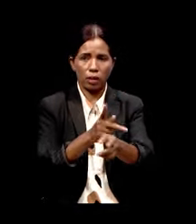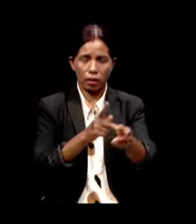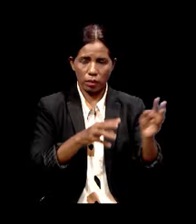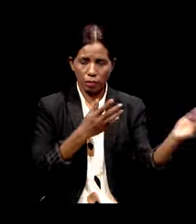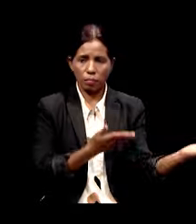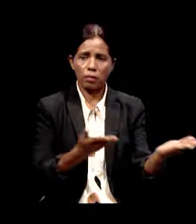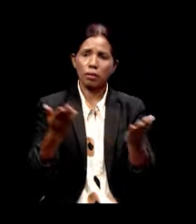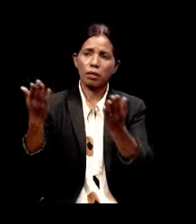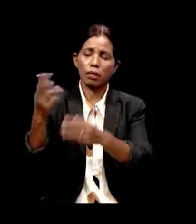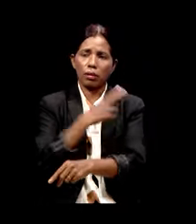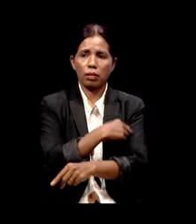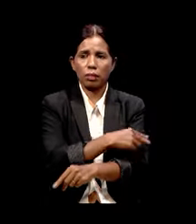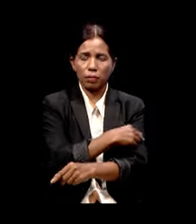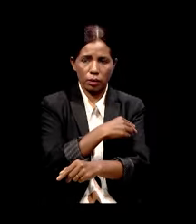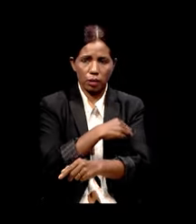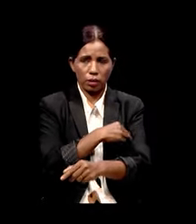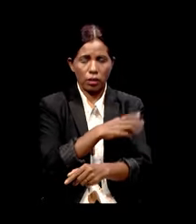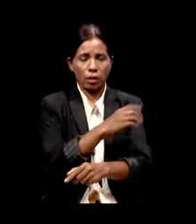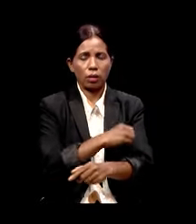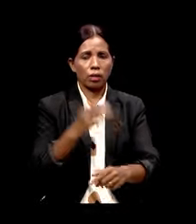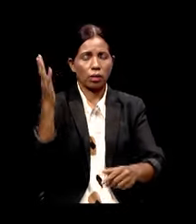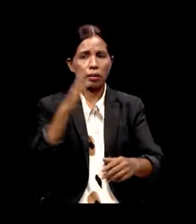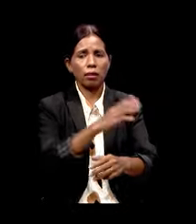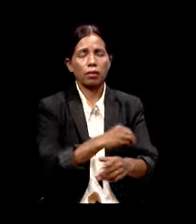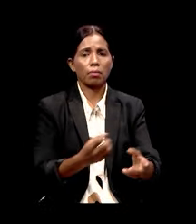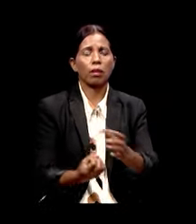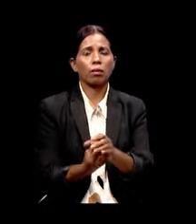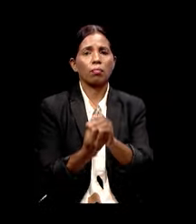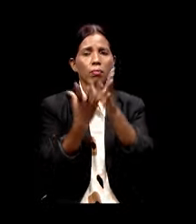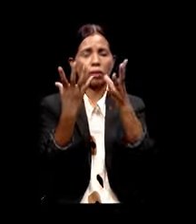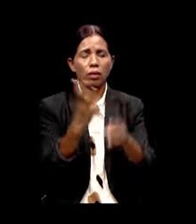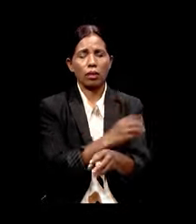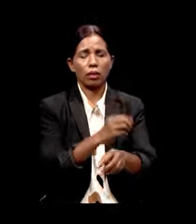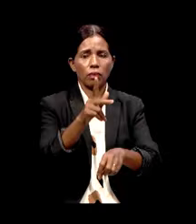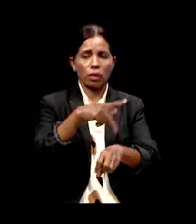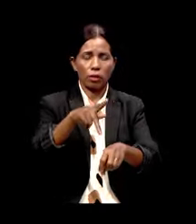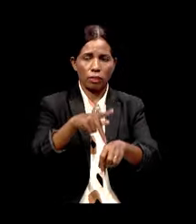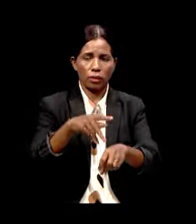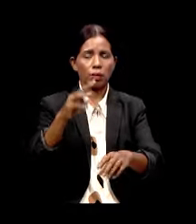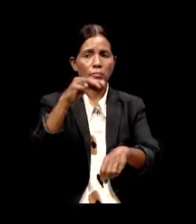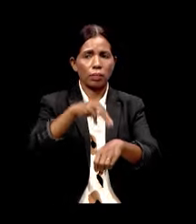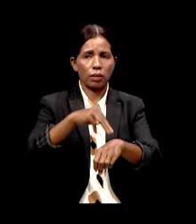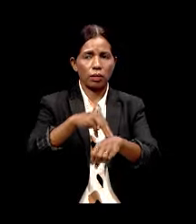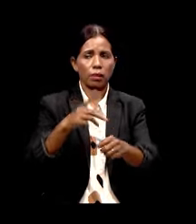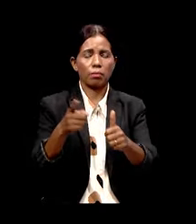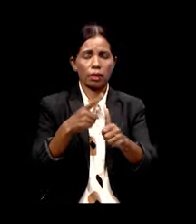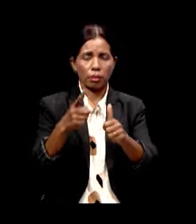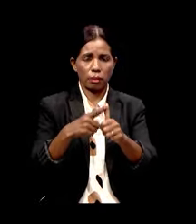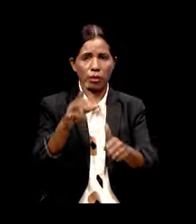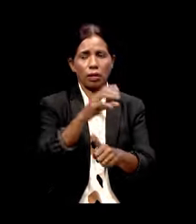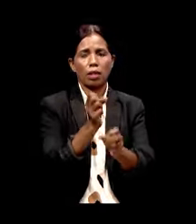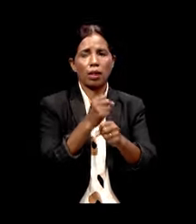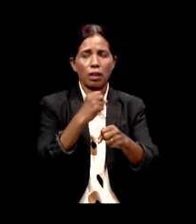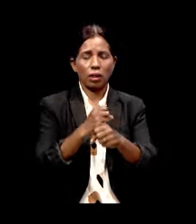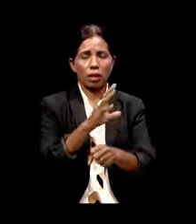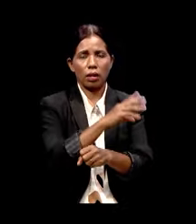transportado ona bai hospital hafu in ataque bombista iha Filipina Sul. Durante a celebração missa primeiro advento, nebe realiza